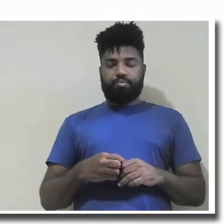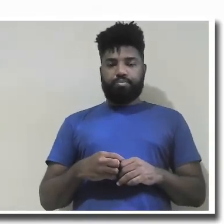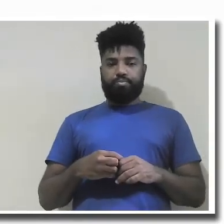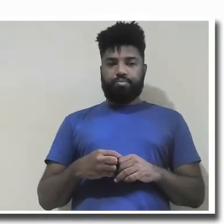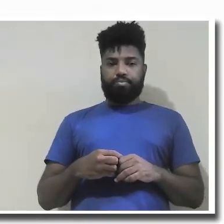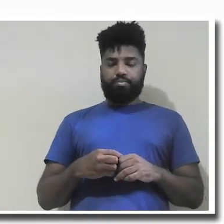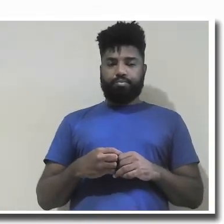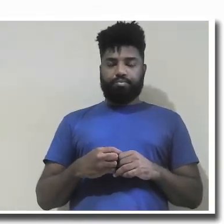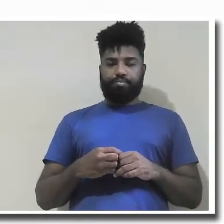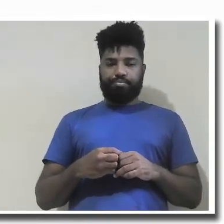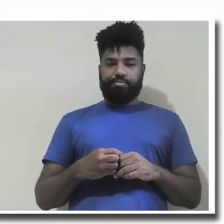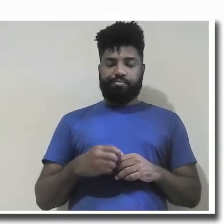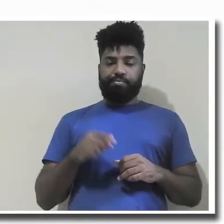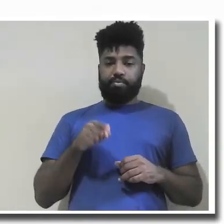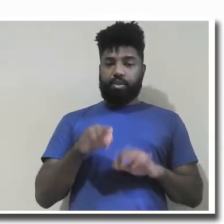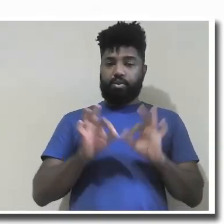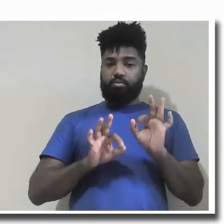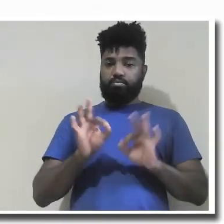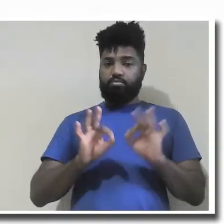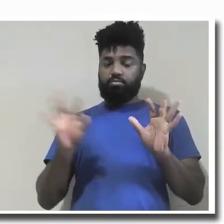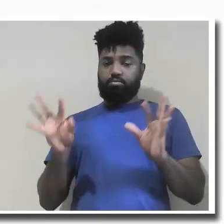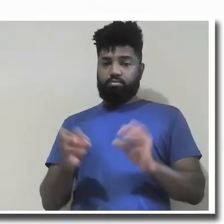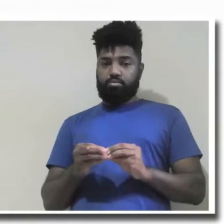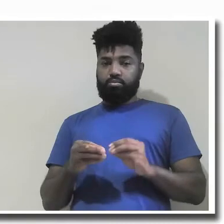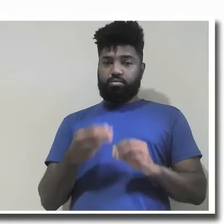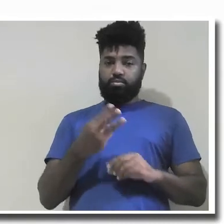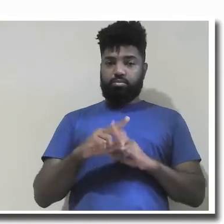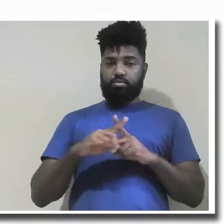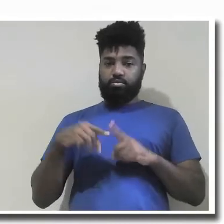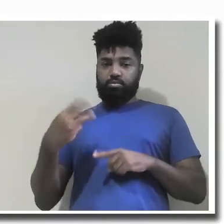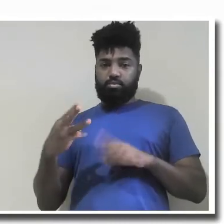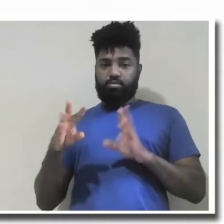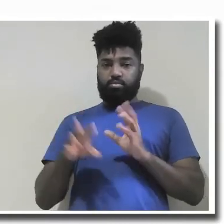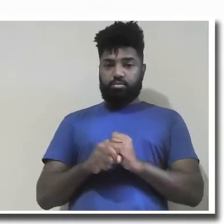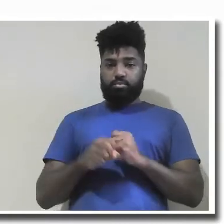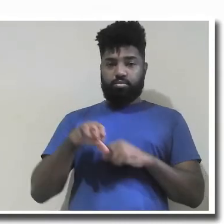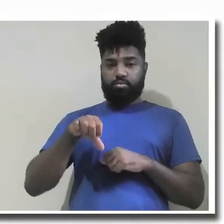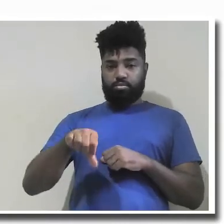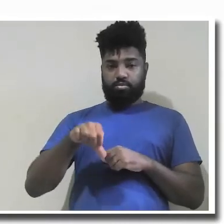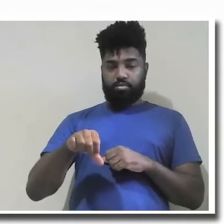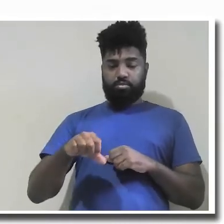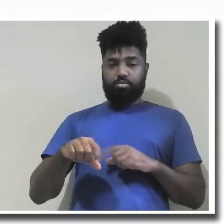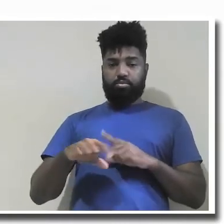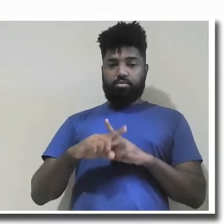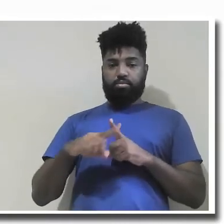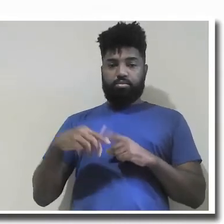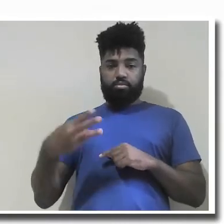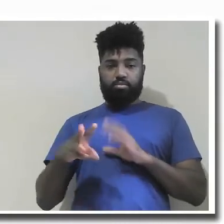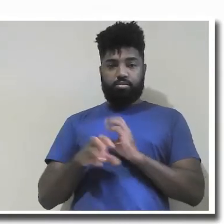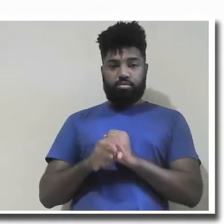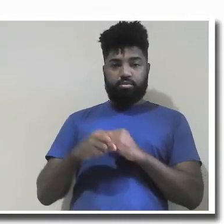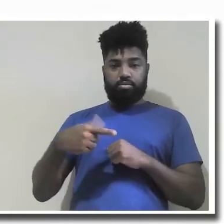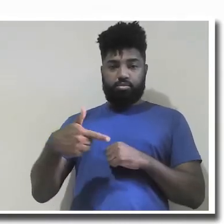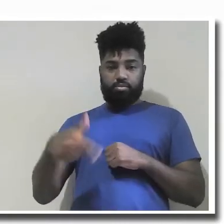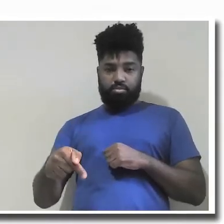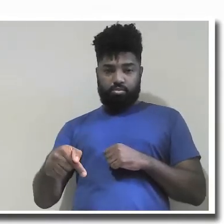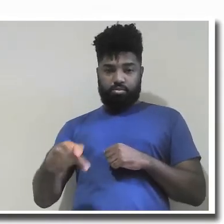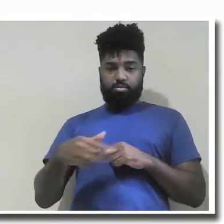efetuando esse produto, 3 vezes 3, 9, 3 vezes 9, 27, 3